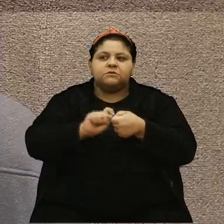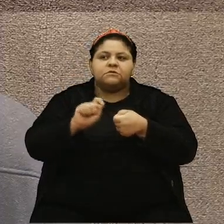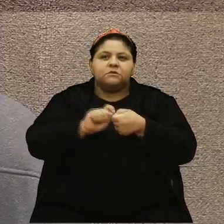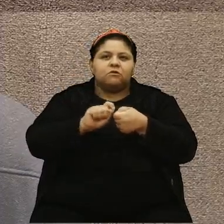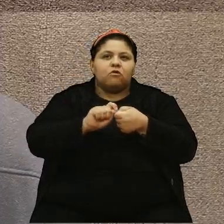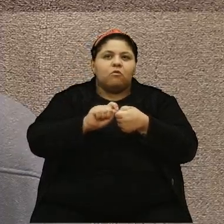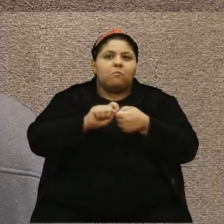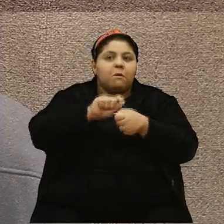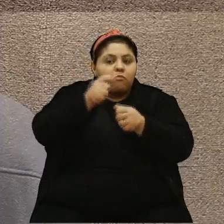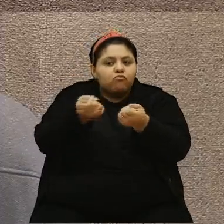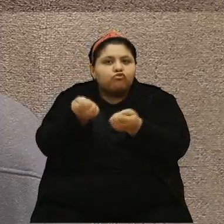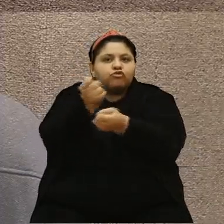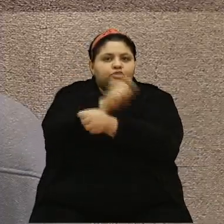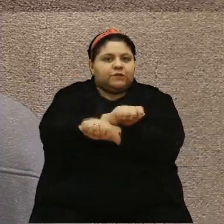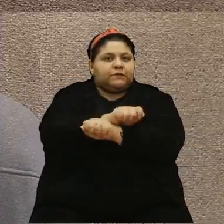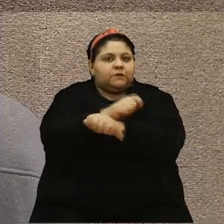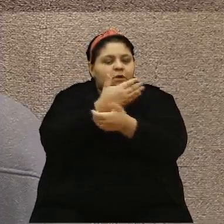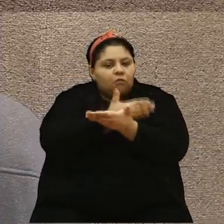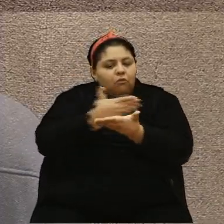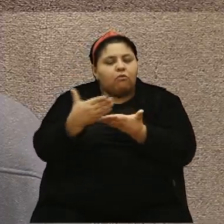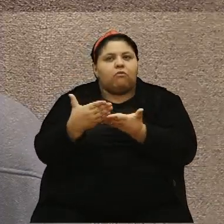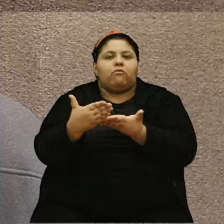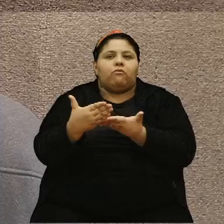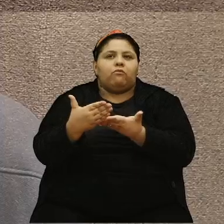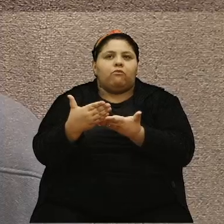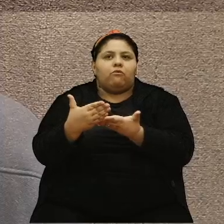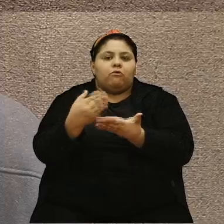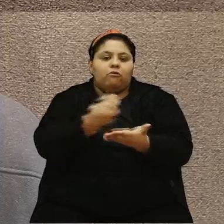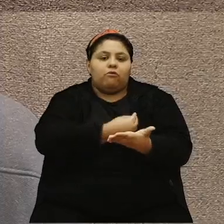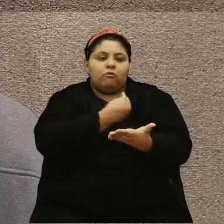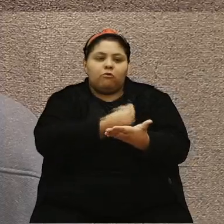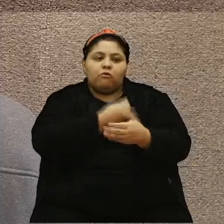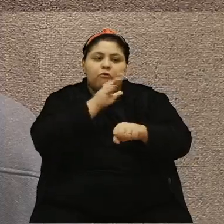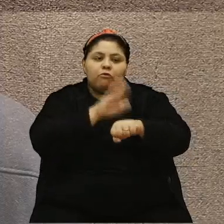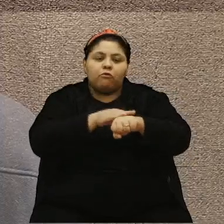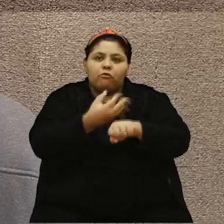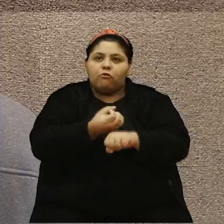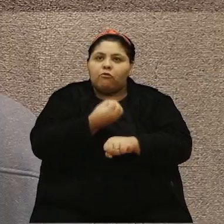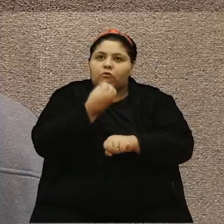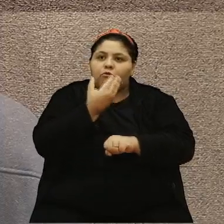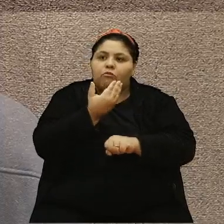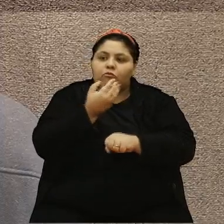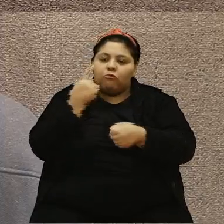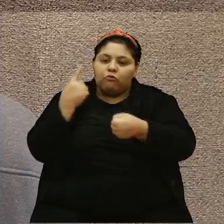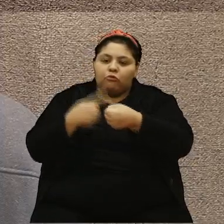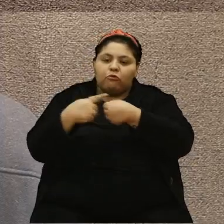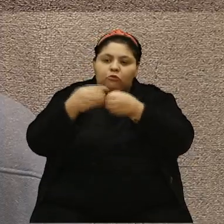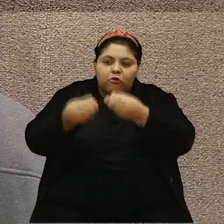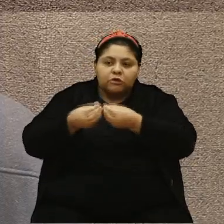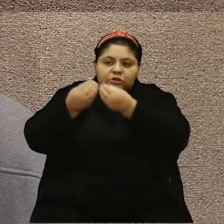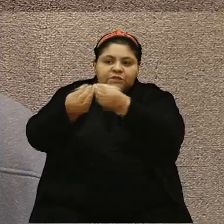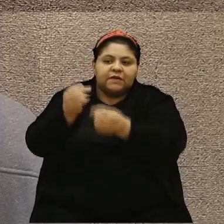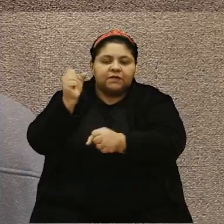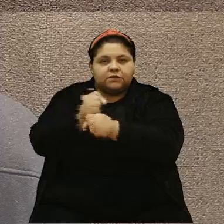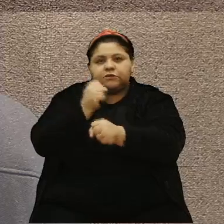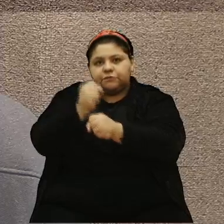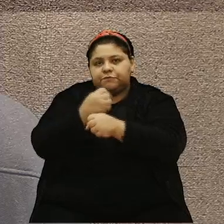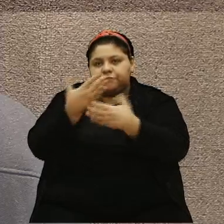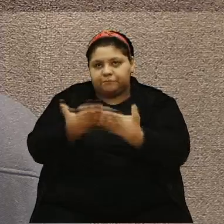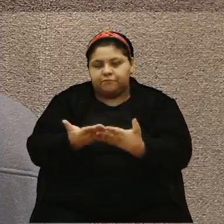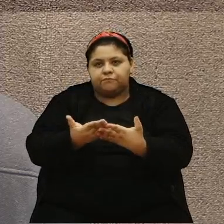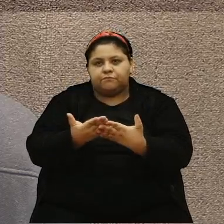virada de chave. Está começando a viver um momento bom a nível da cidade, de entrega de obras, né,